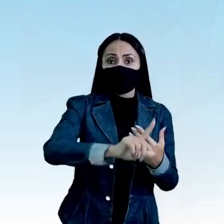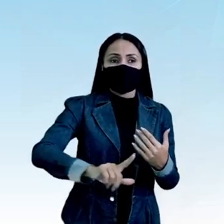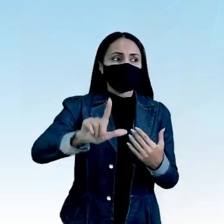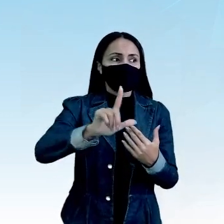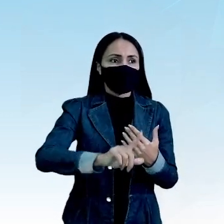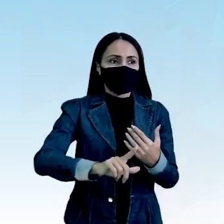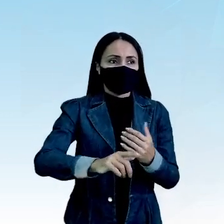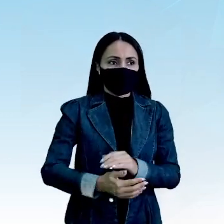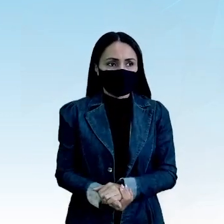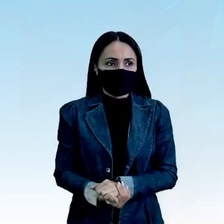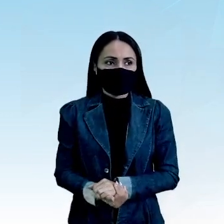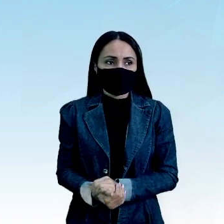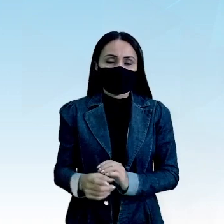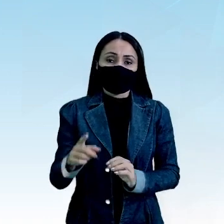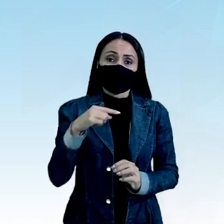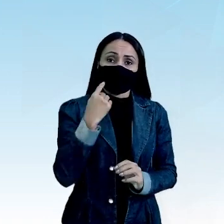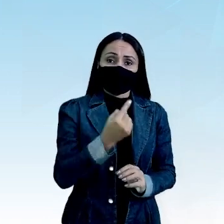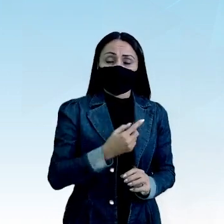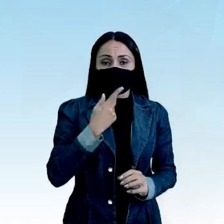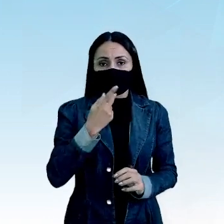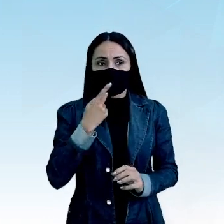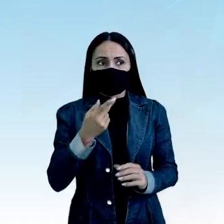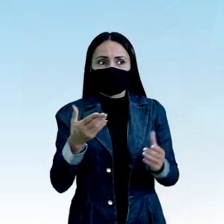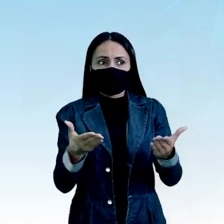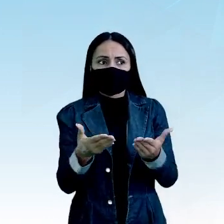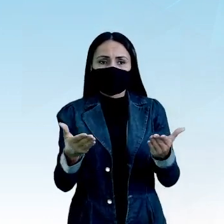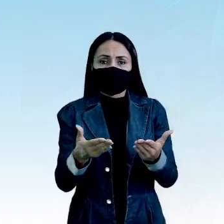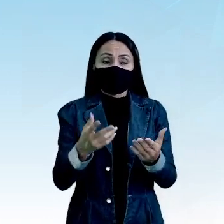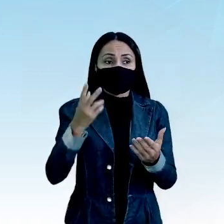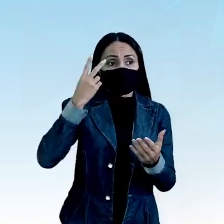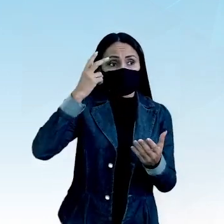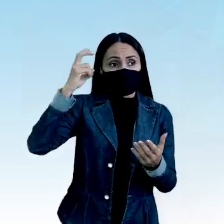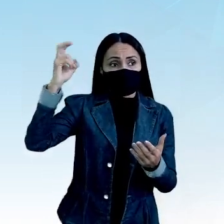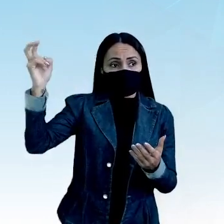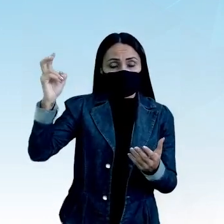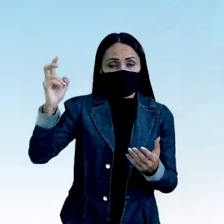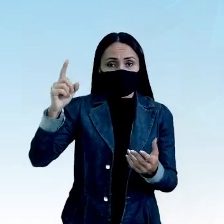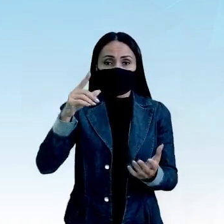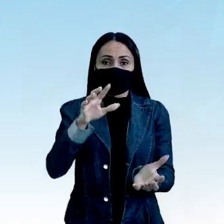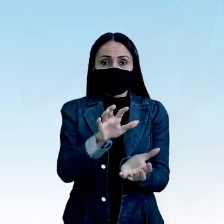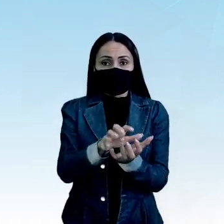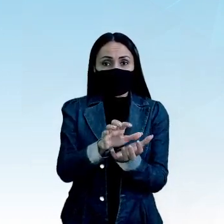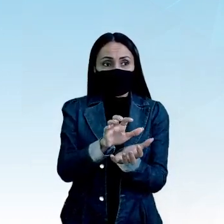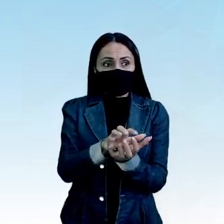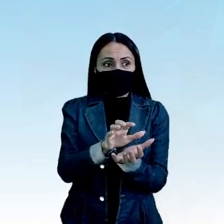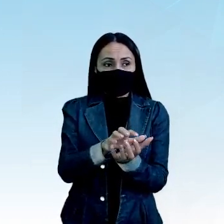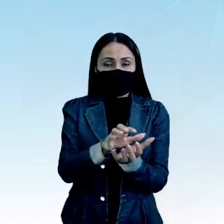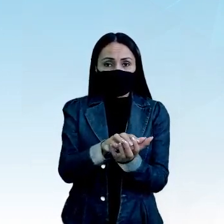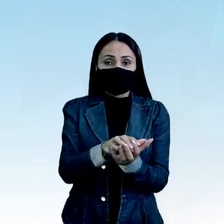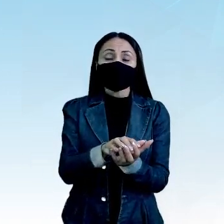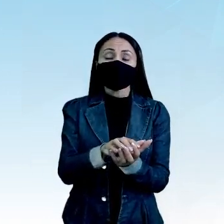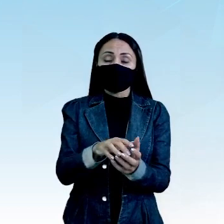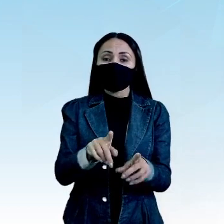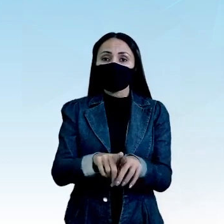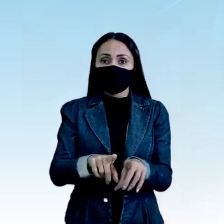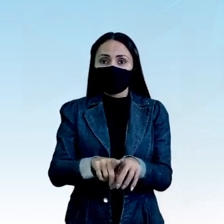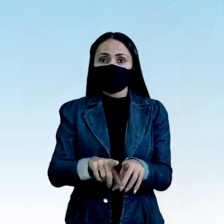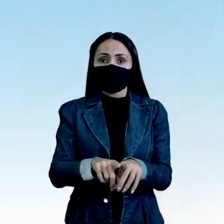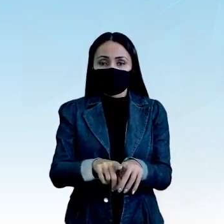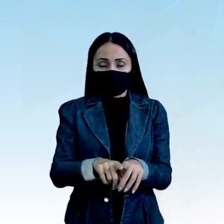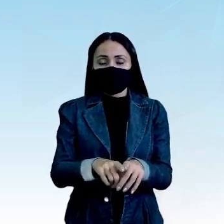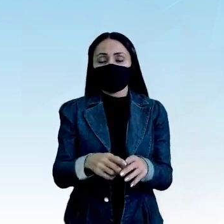Artístico Literário. Nós falamos aqui sobre a cultura pernambucana e também as ciências, é Papo Artístico